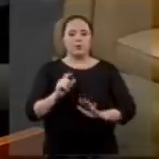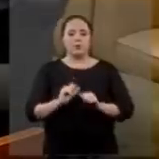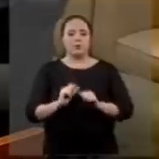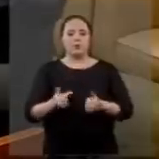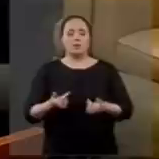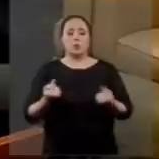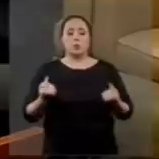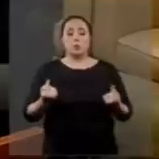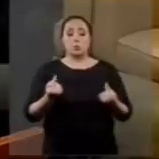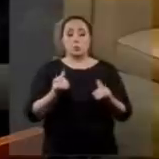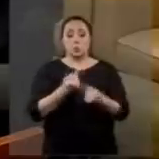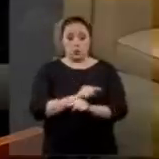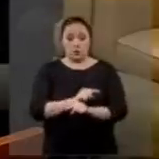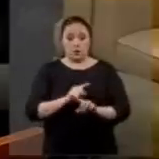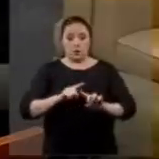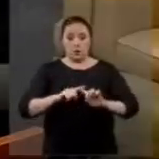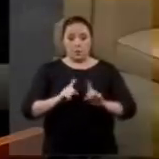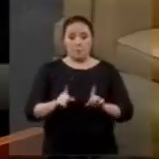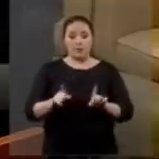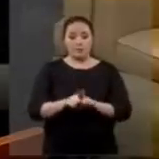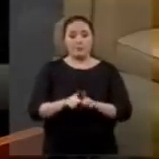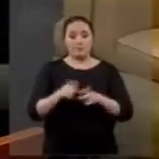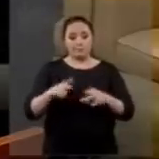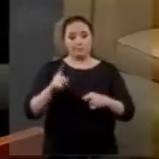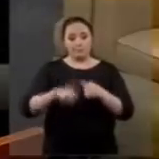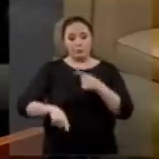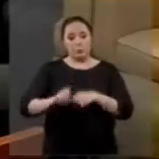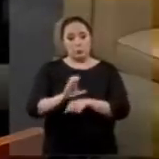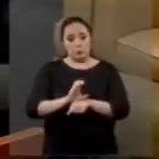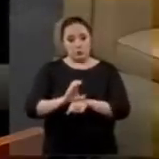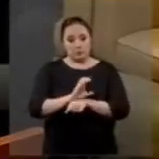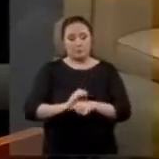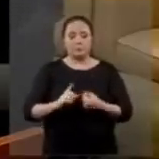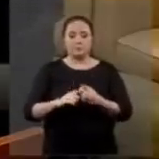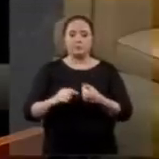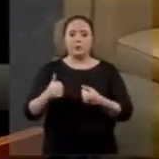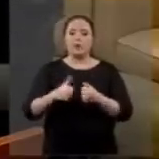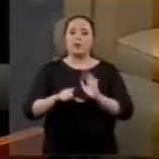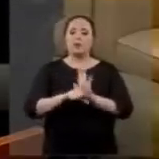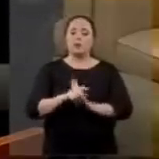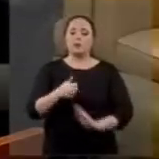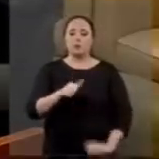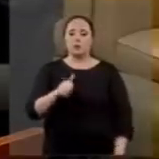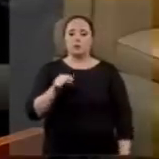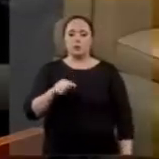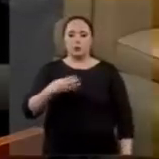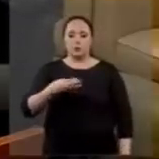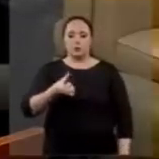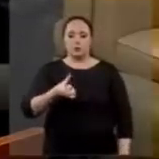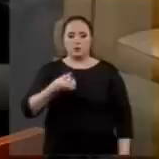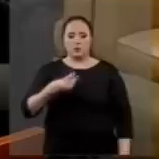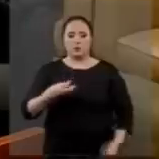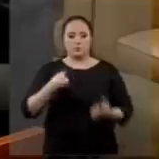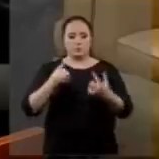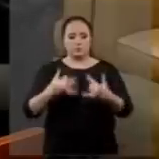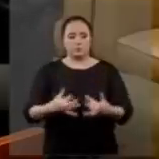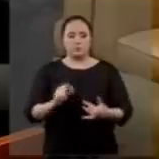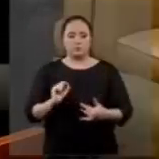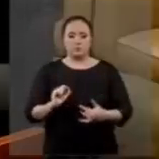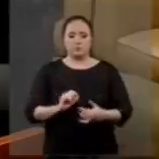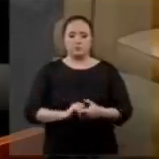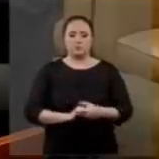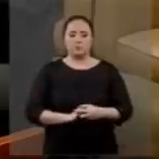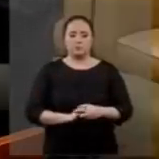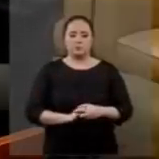exatamente contrária, mas igualmente inconstitucional. O artigo 1º da Lei 11.463 dispõe o